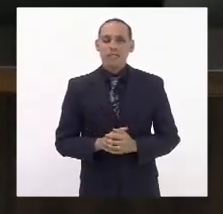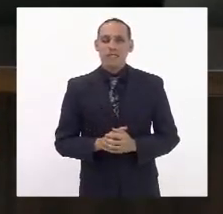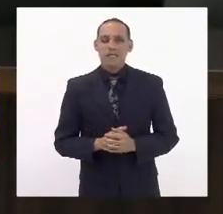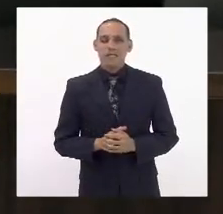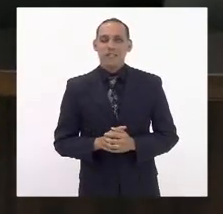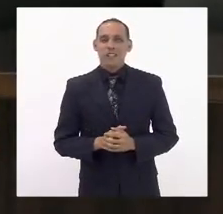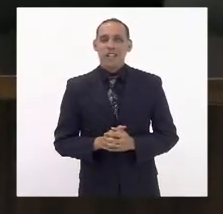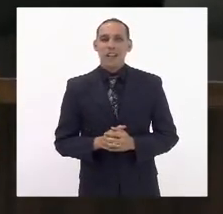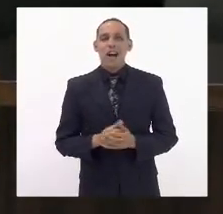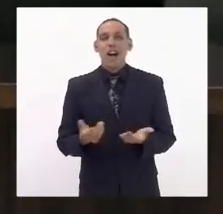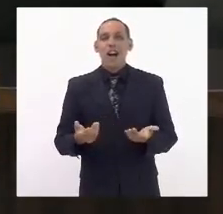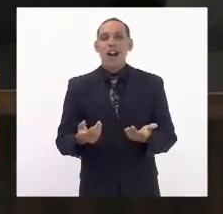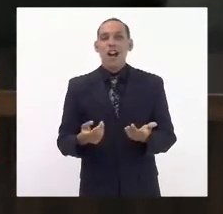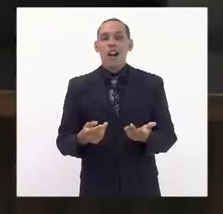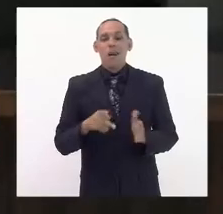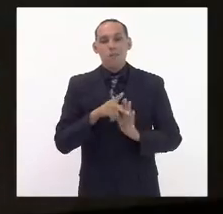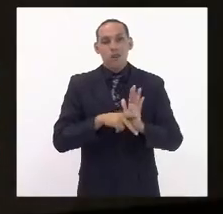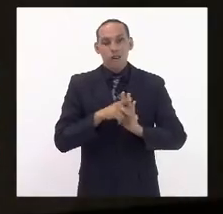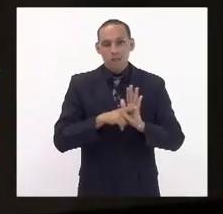o projeto de resolução